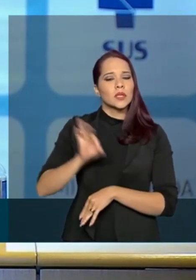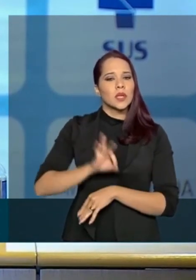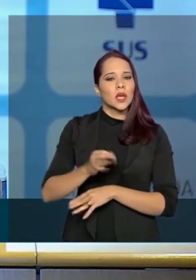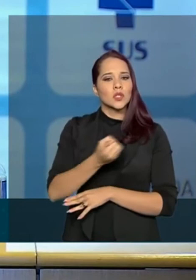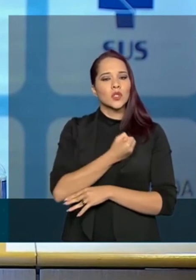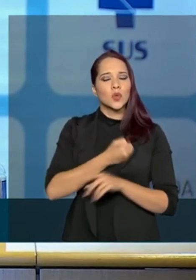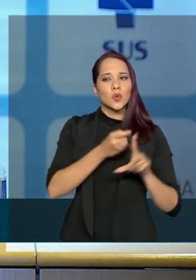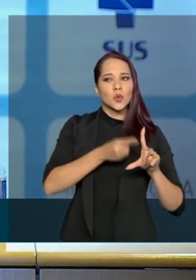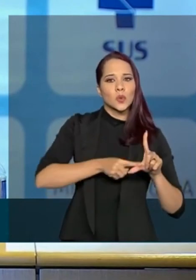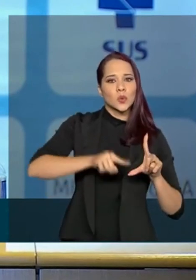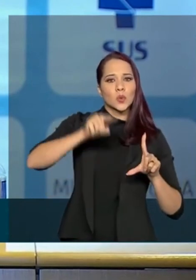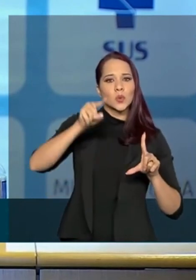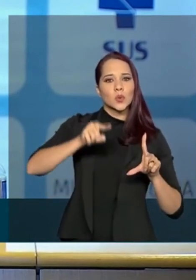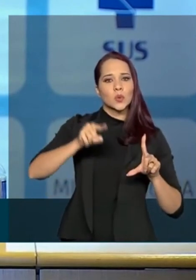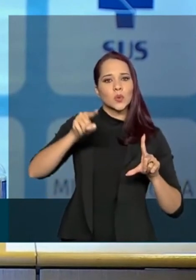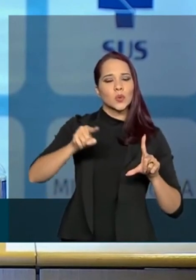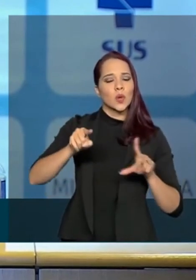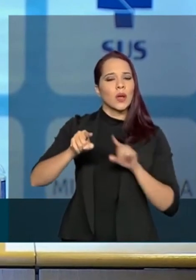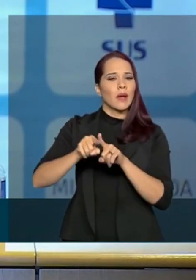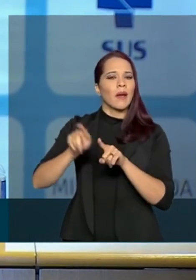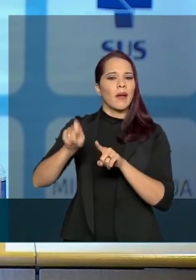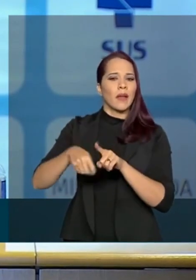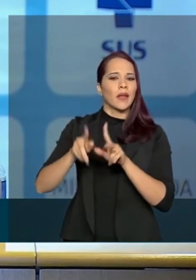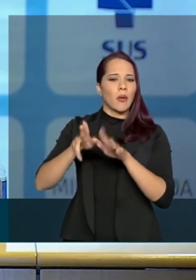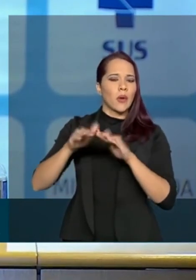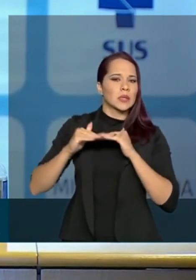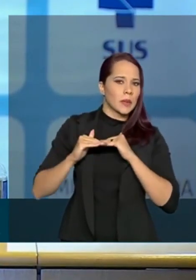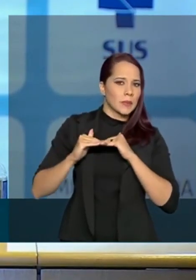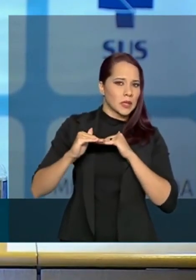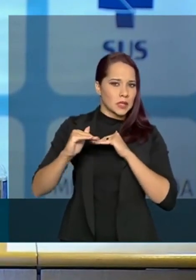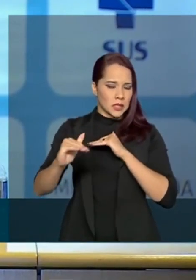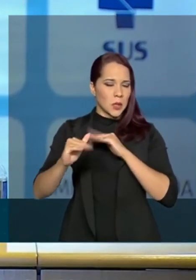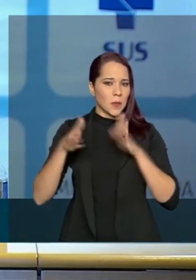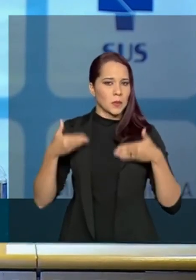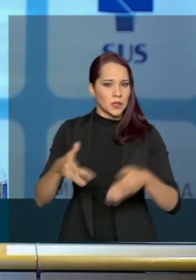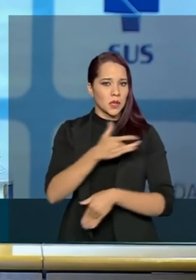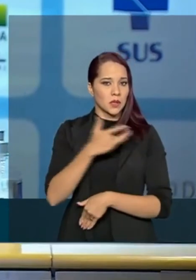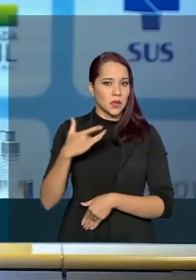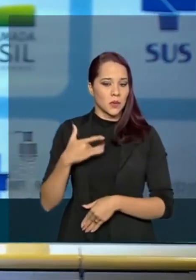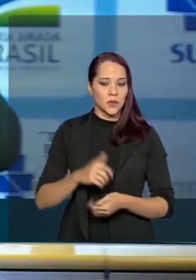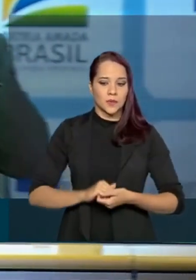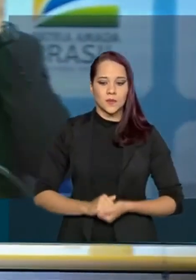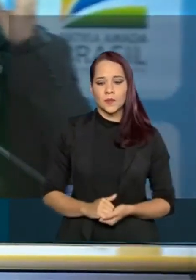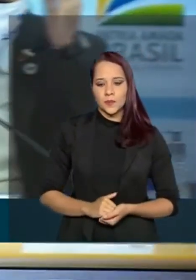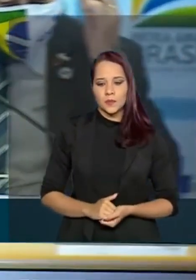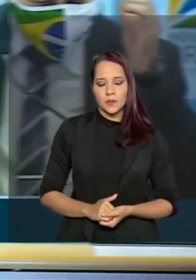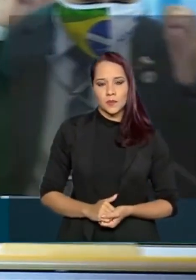casos na curva é considerada estabilização pelo Ministério da Saúde?